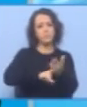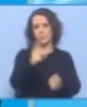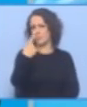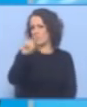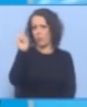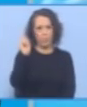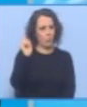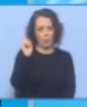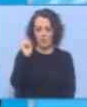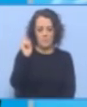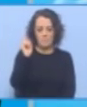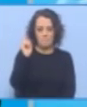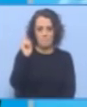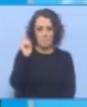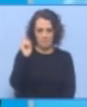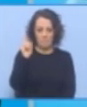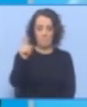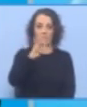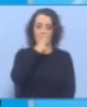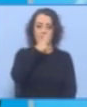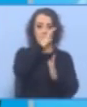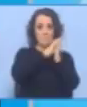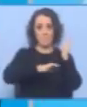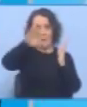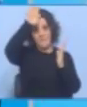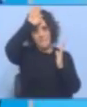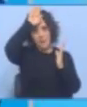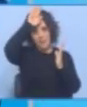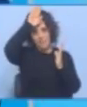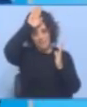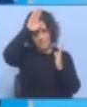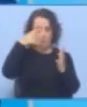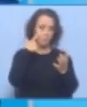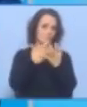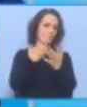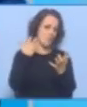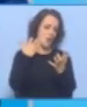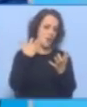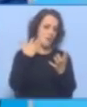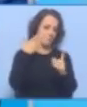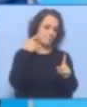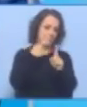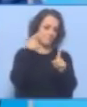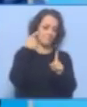é significativo que na mensagem do Papa seja feita uma referência a uma